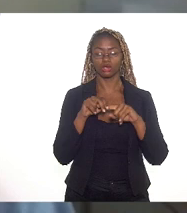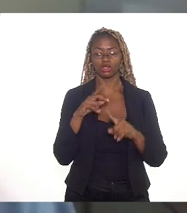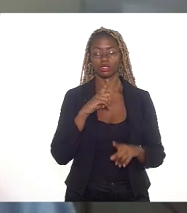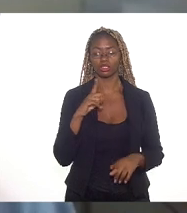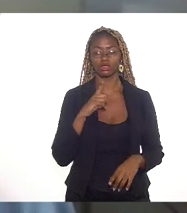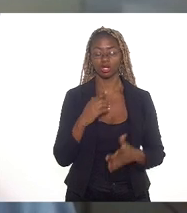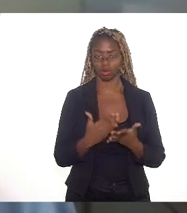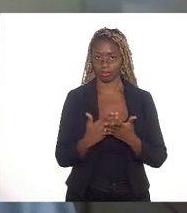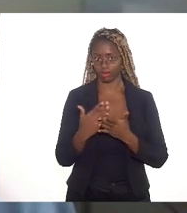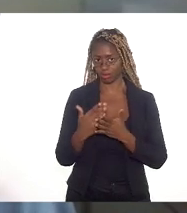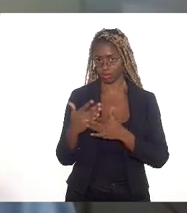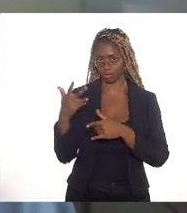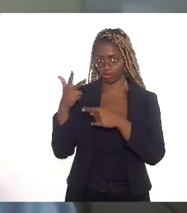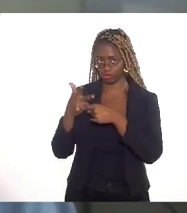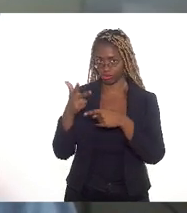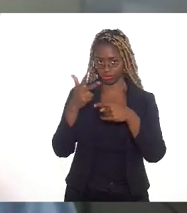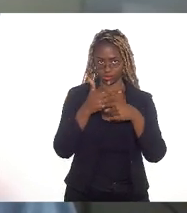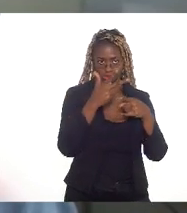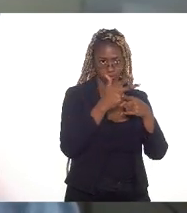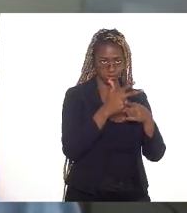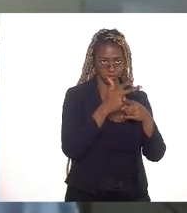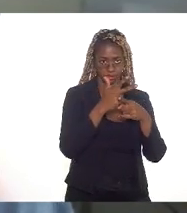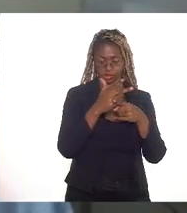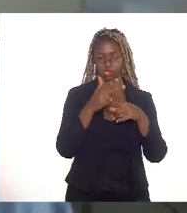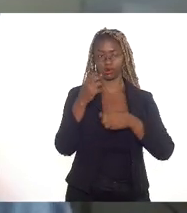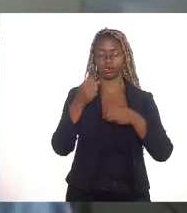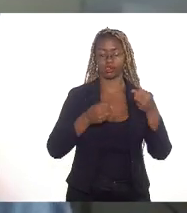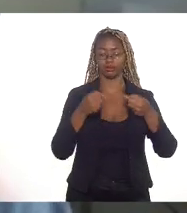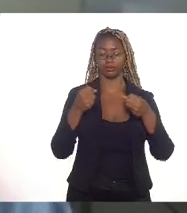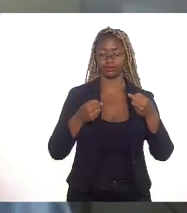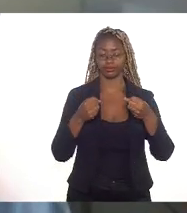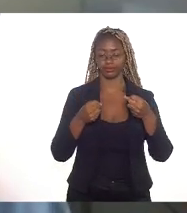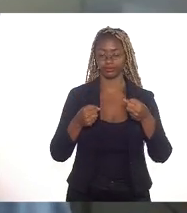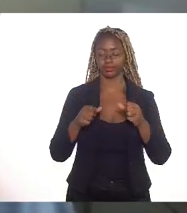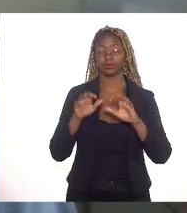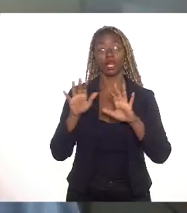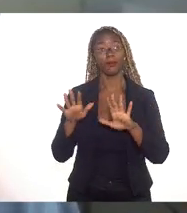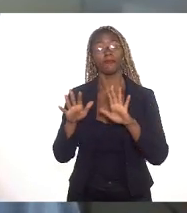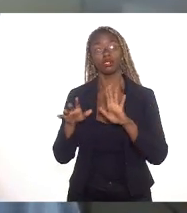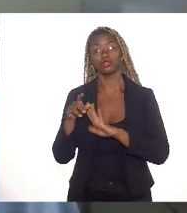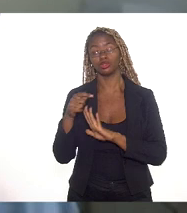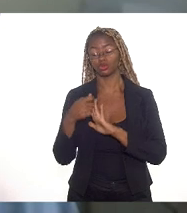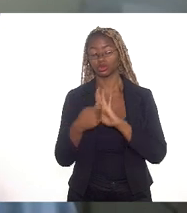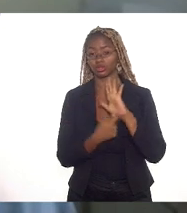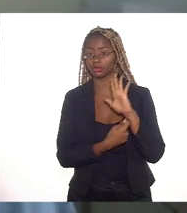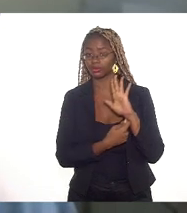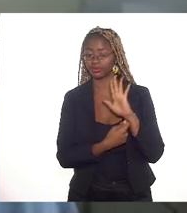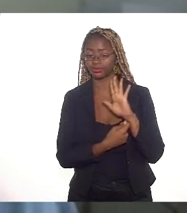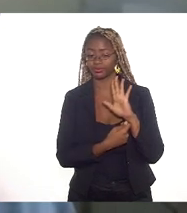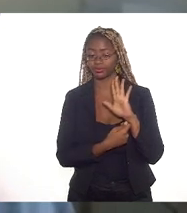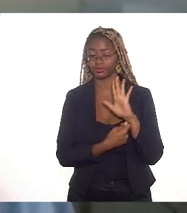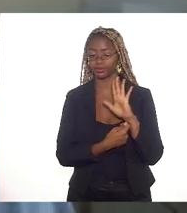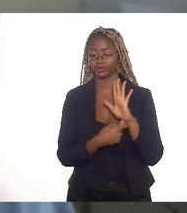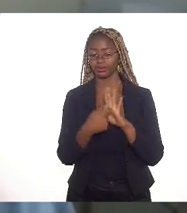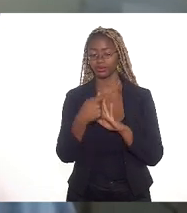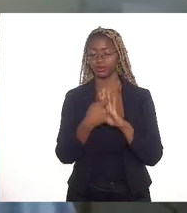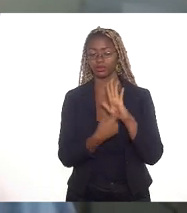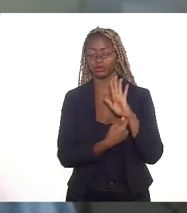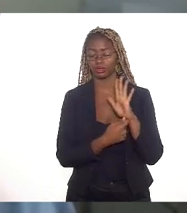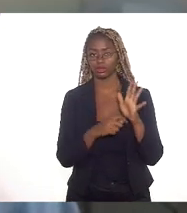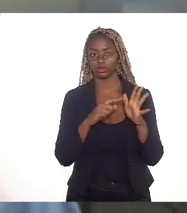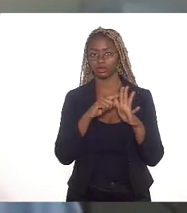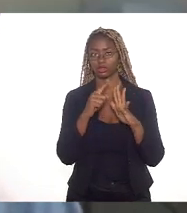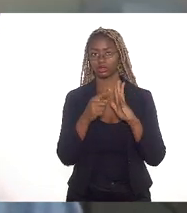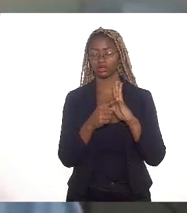câmeras nas viaturas. E na redação do eixo 5 da